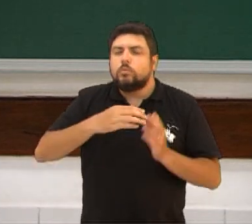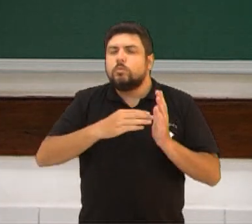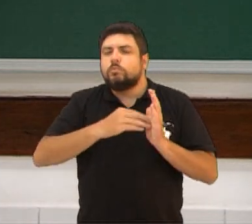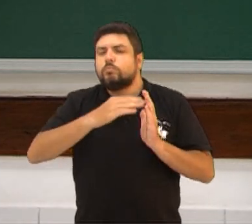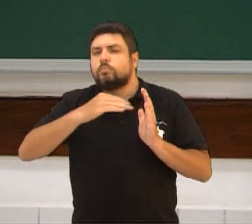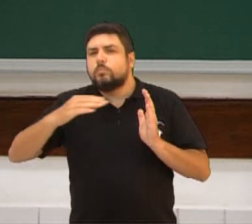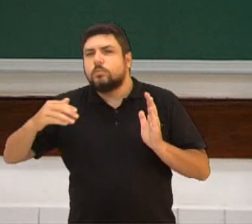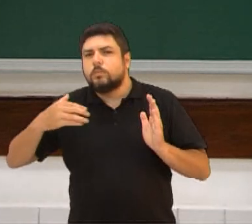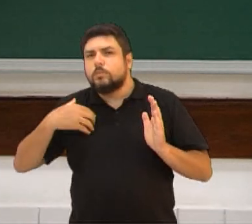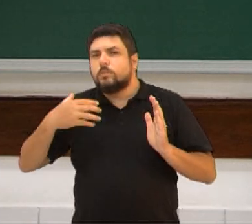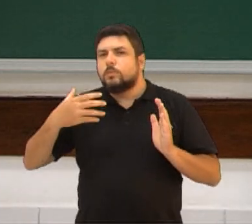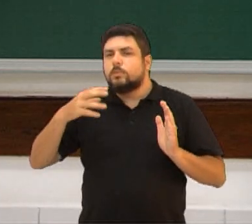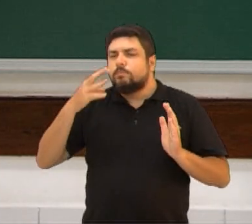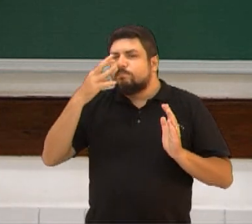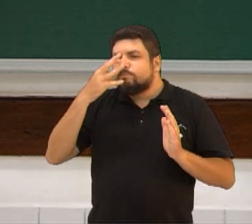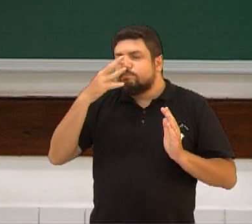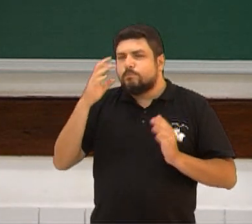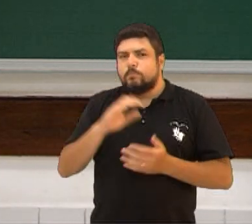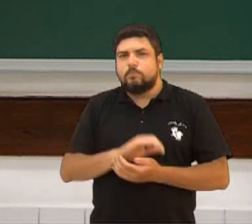arte.